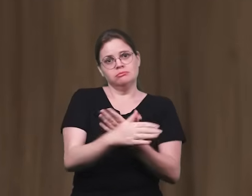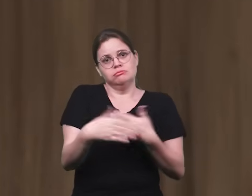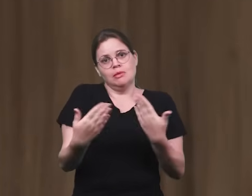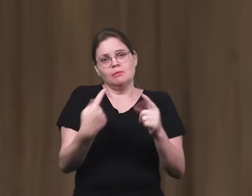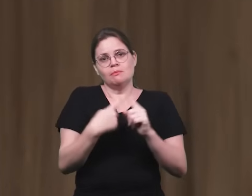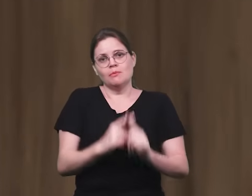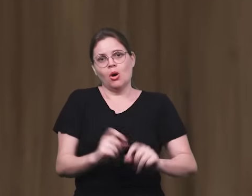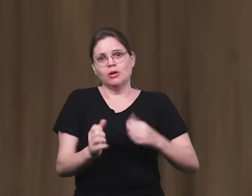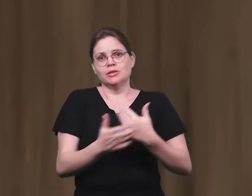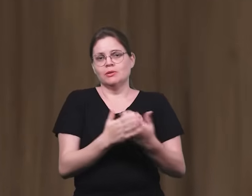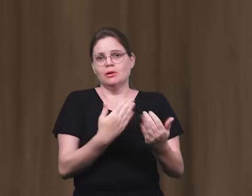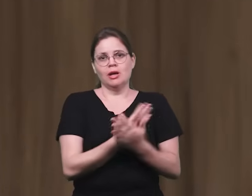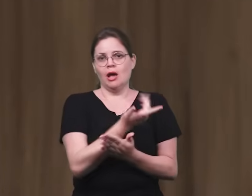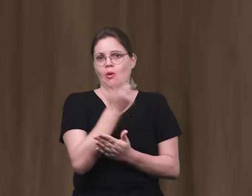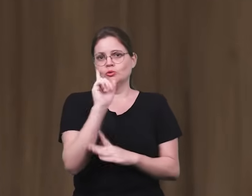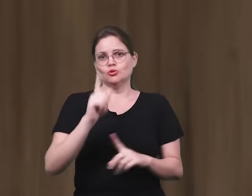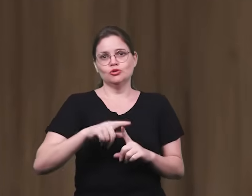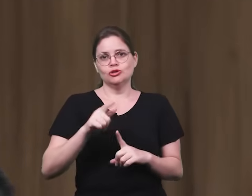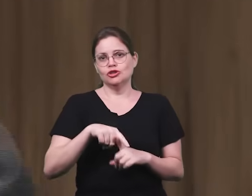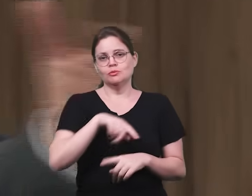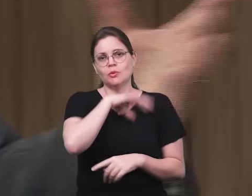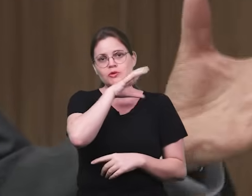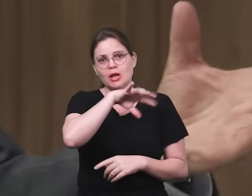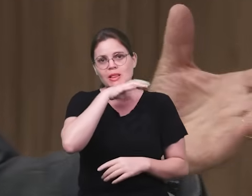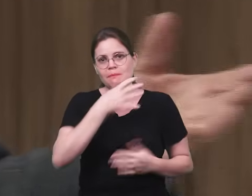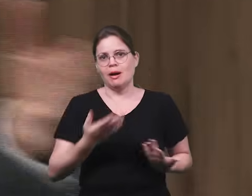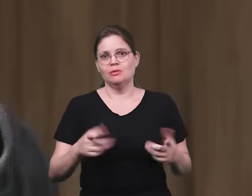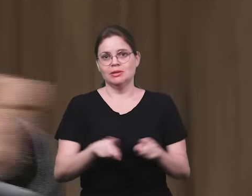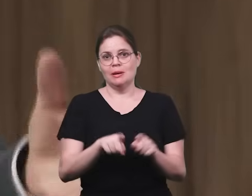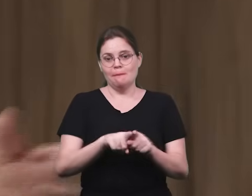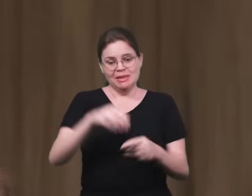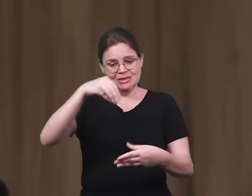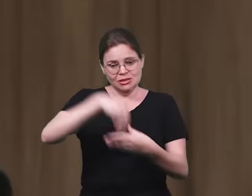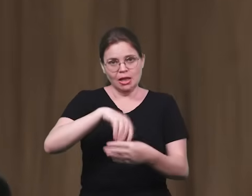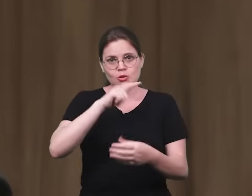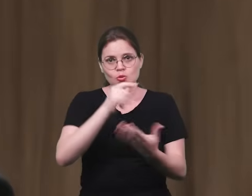qualquer outro animal marinho que Deus criou